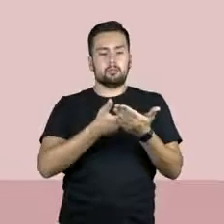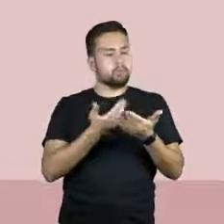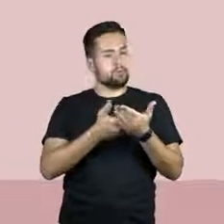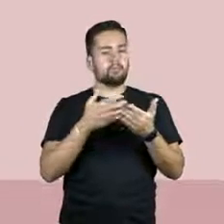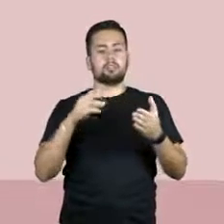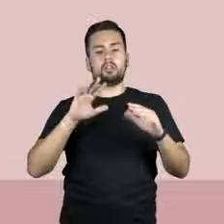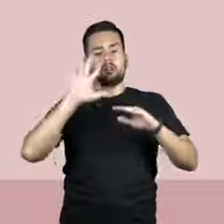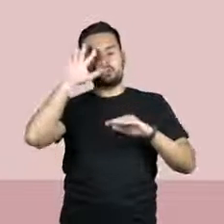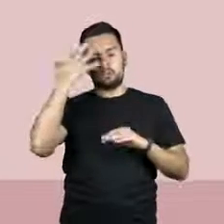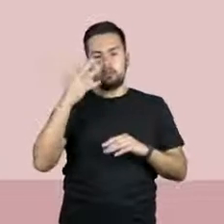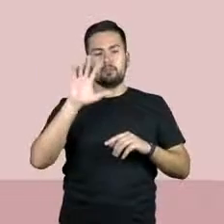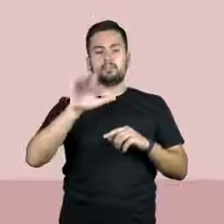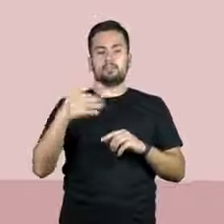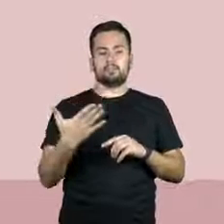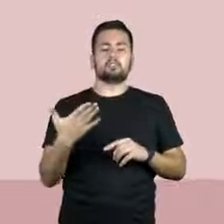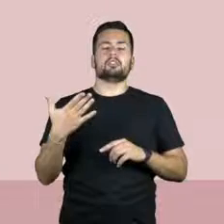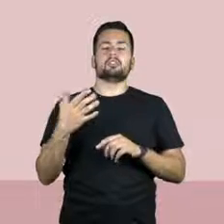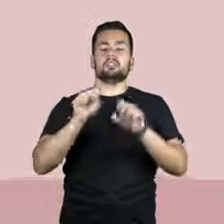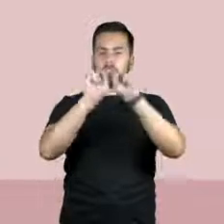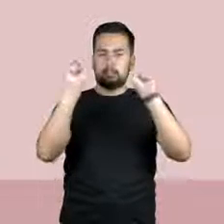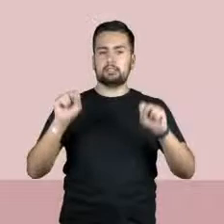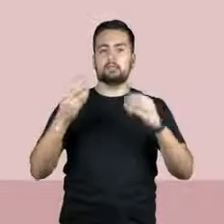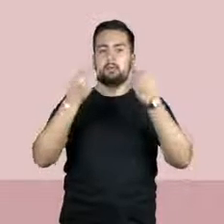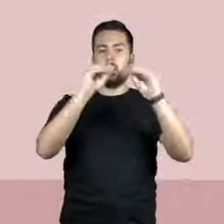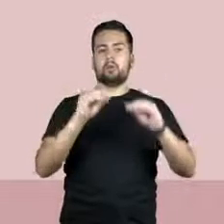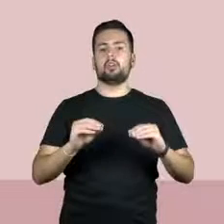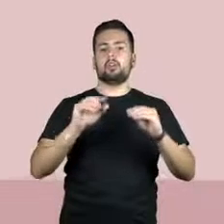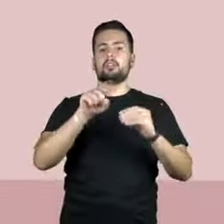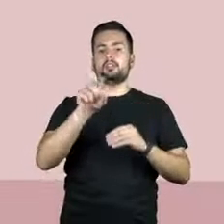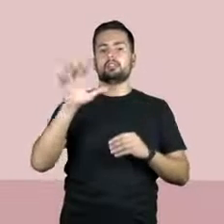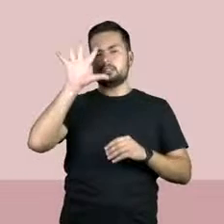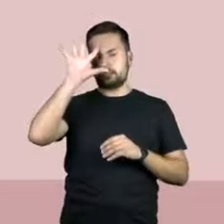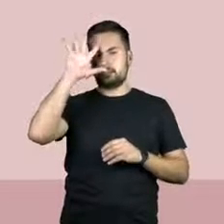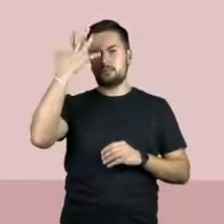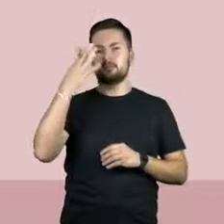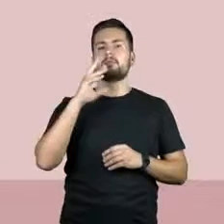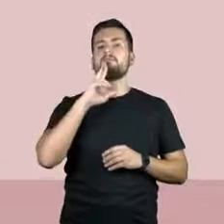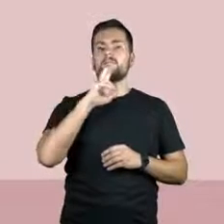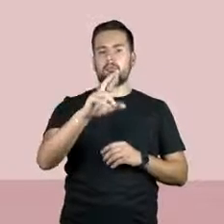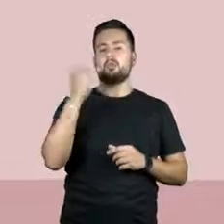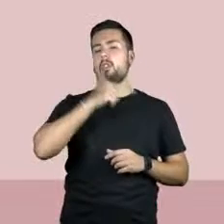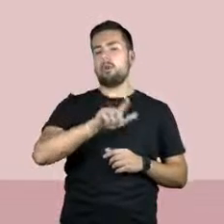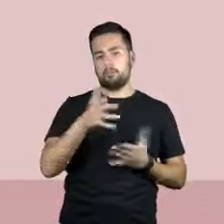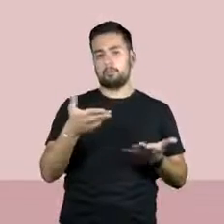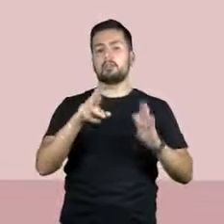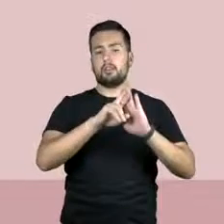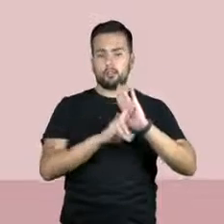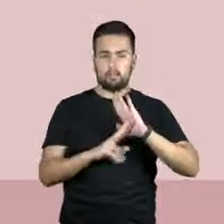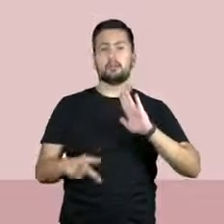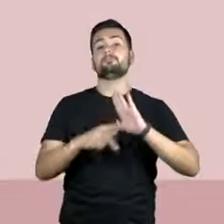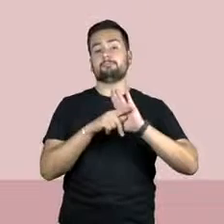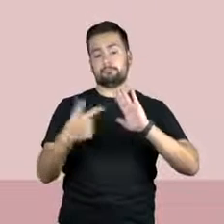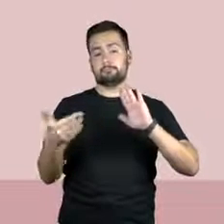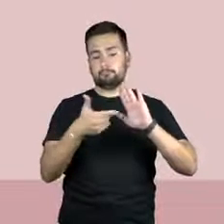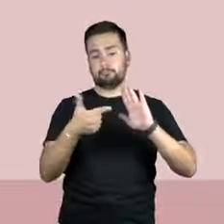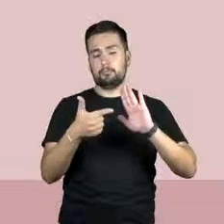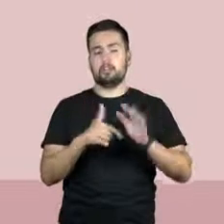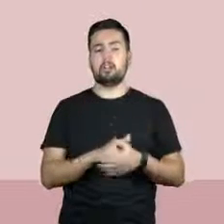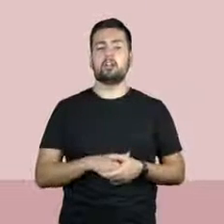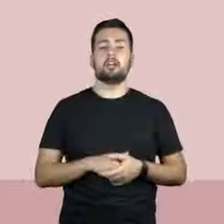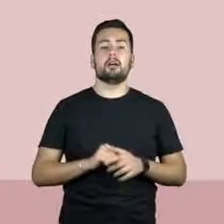e aí você consegue resolver facilmente o fator e responder ali o que seria uma norma. Tá? Porém, ele é um tipo de situação não